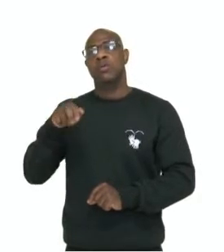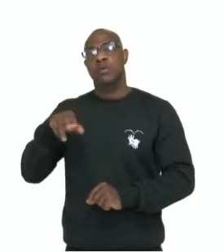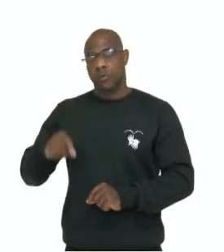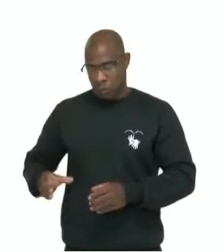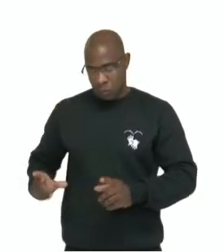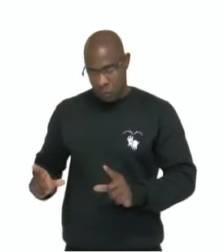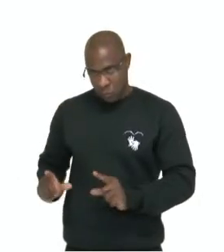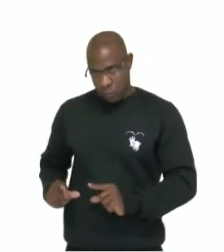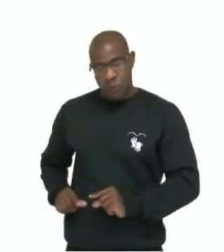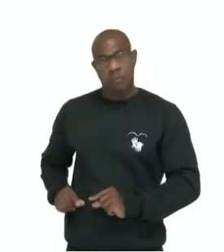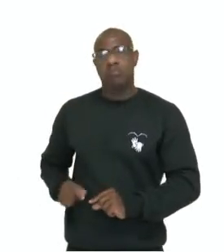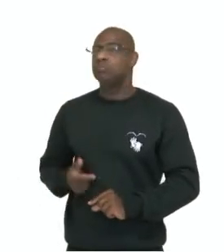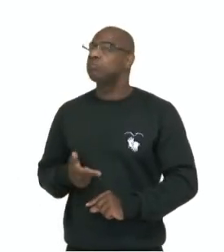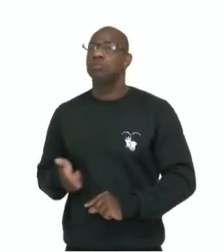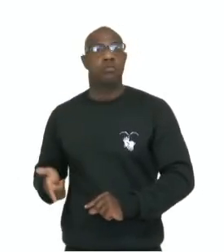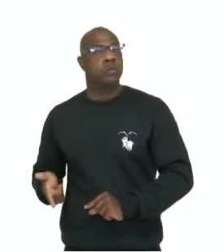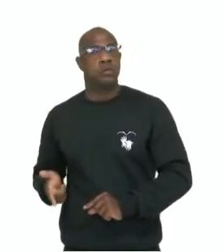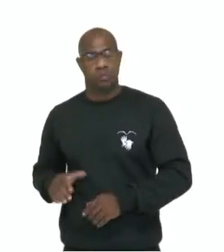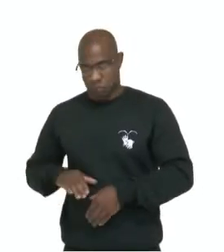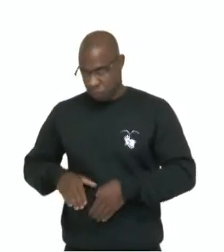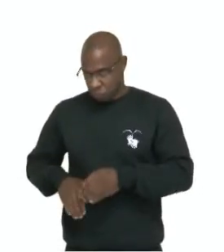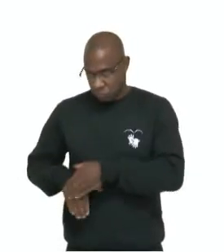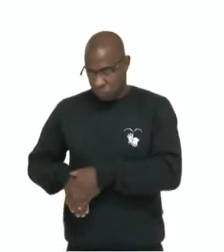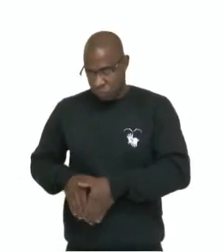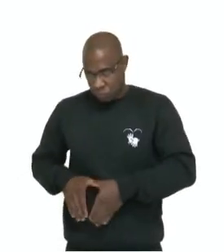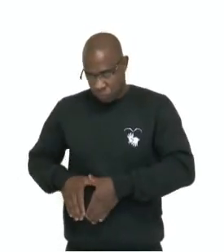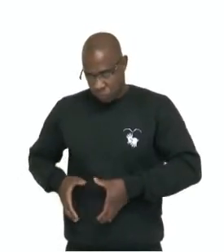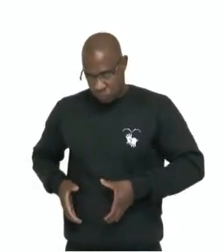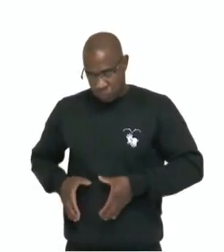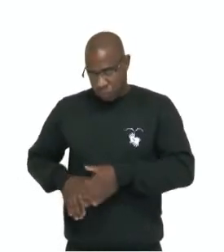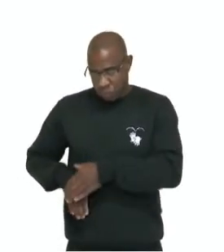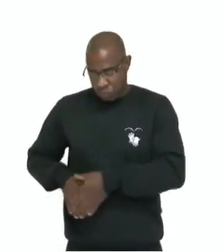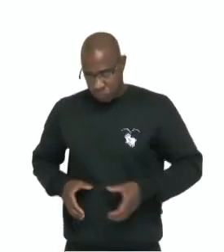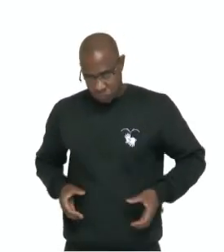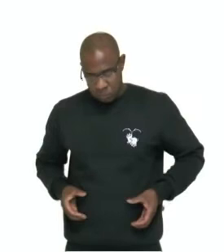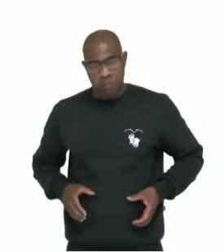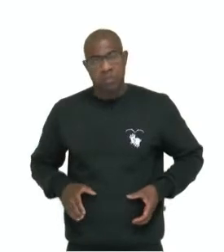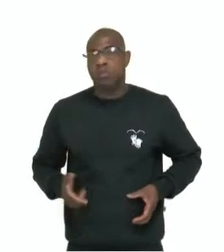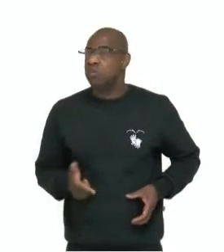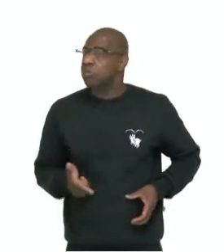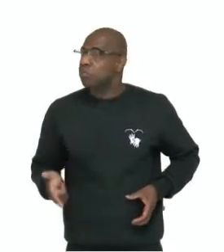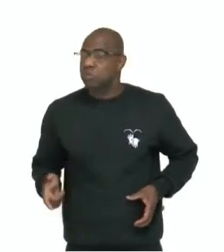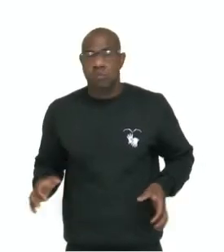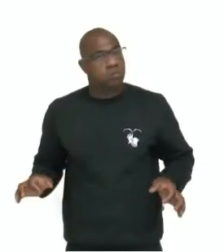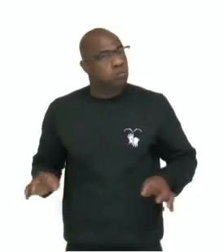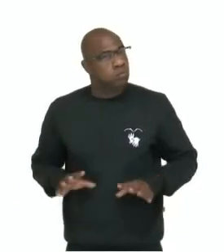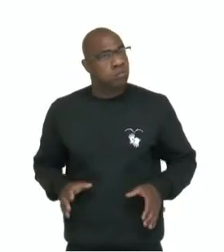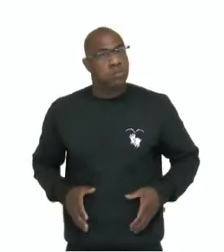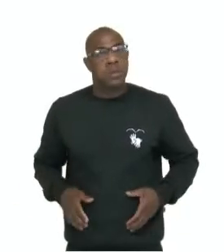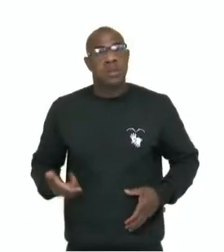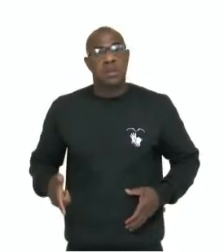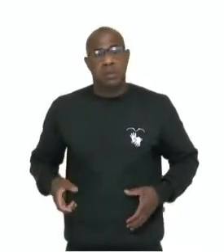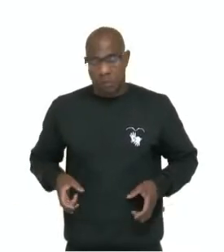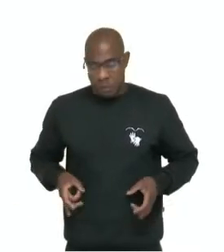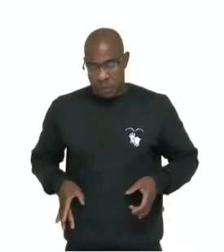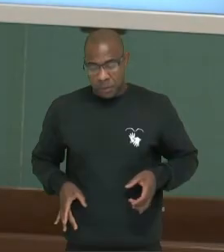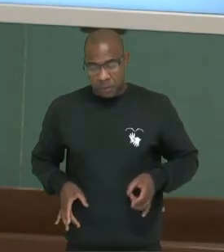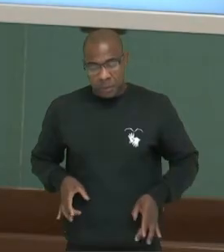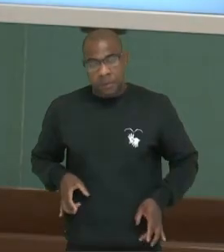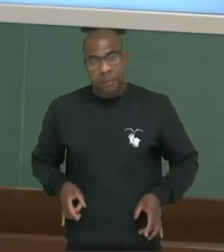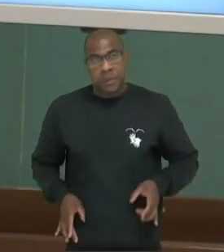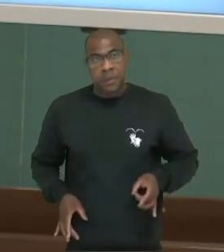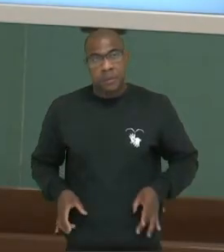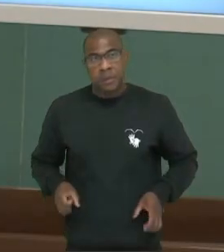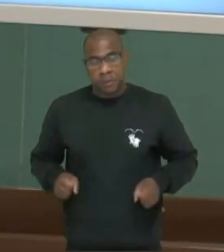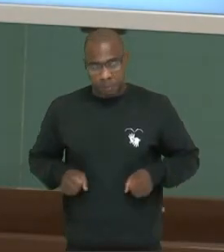tem mais quem mantém essa parede do útero aqui, do endométrio. Então, ocorre uma descamação de toda